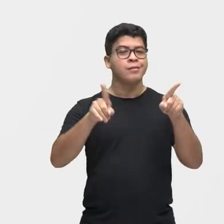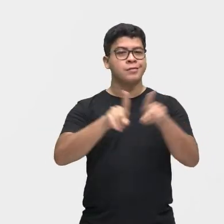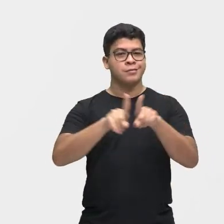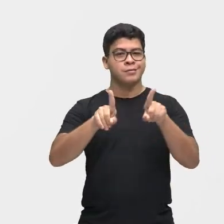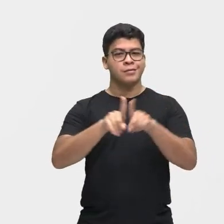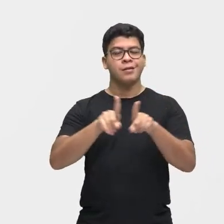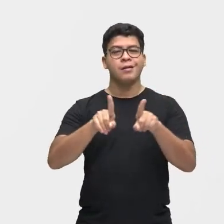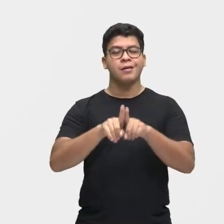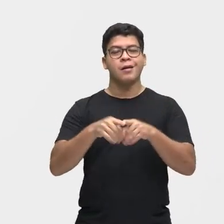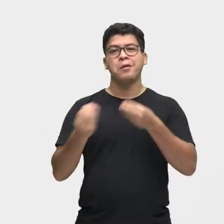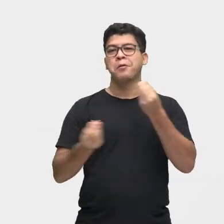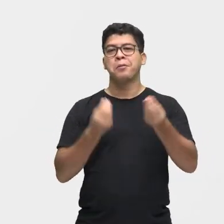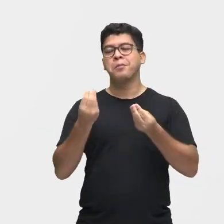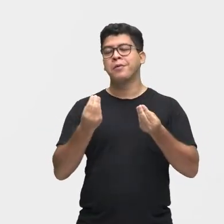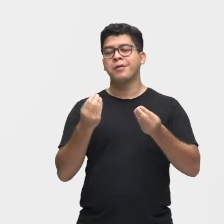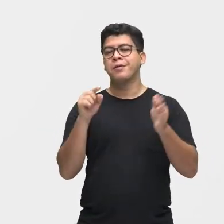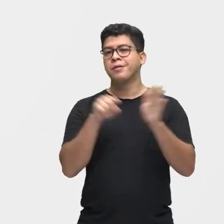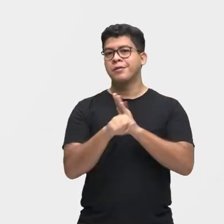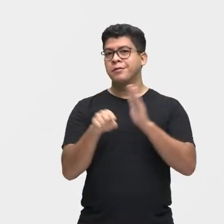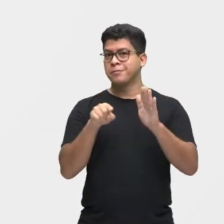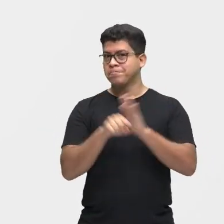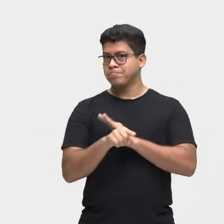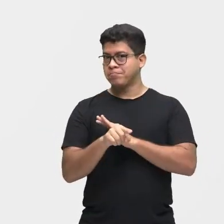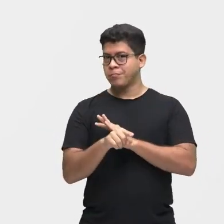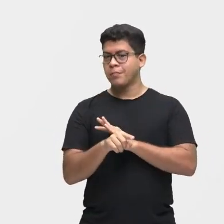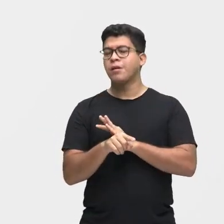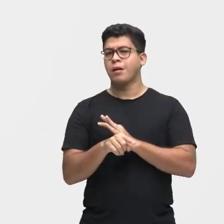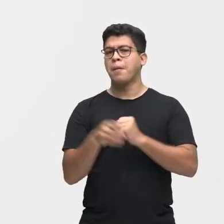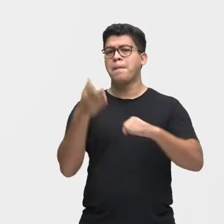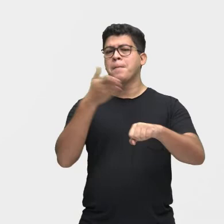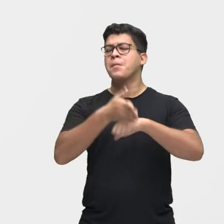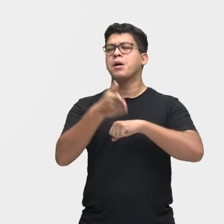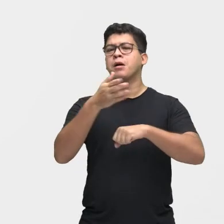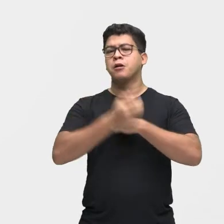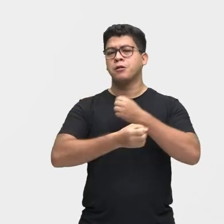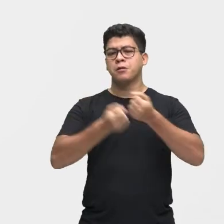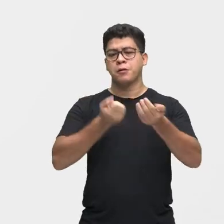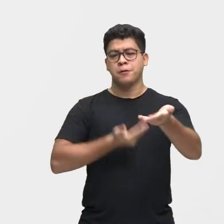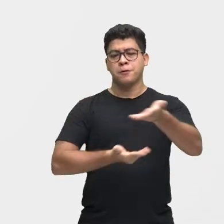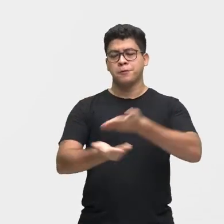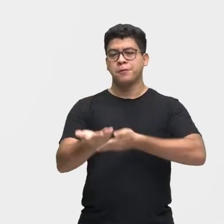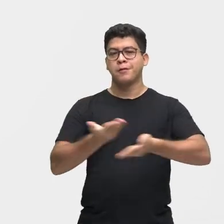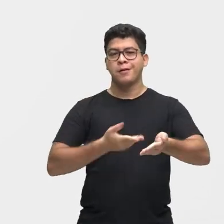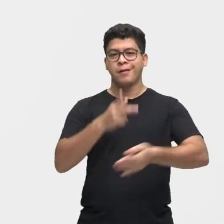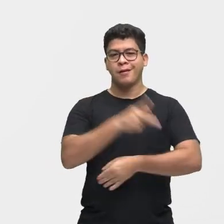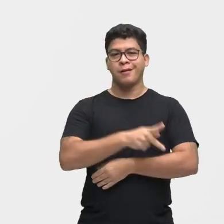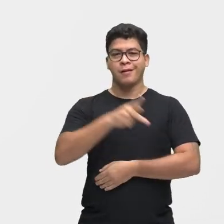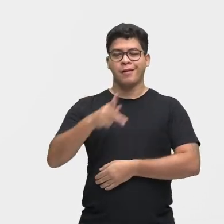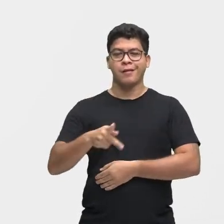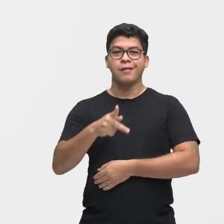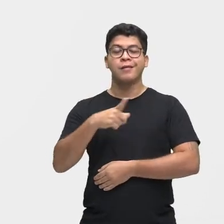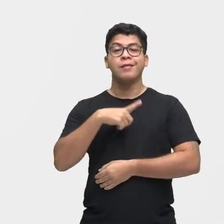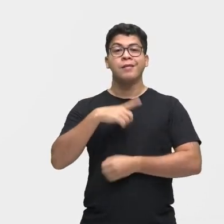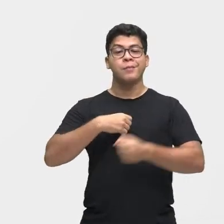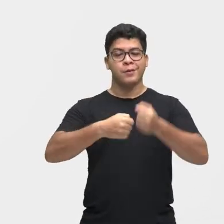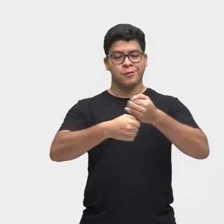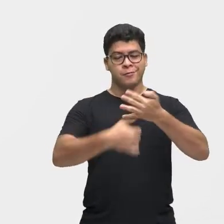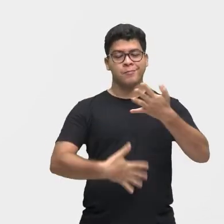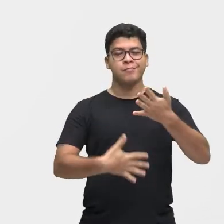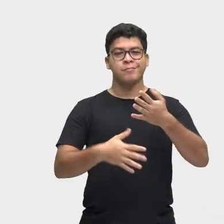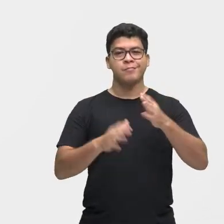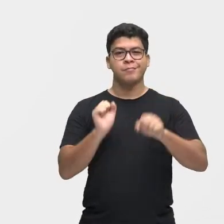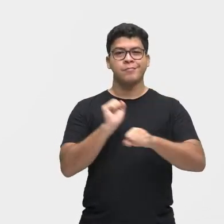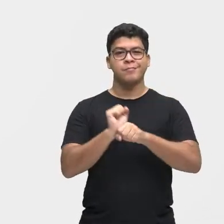aí sobre essas nossas questões. Não esqueçam, participem e interajam com a professora por meio do chat. Aguardo